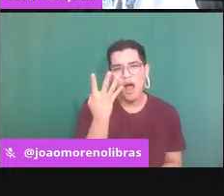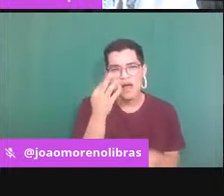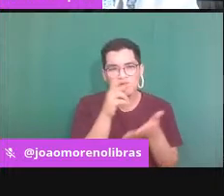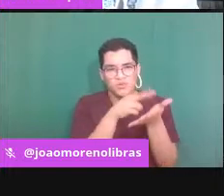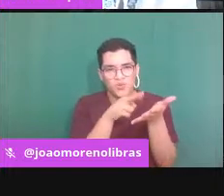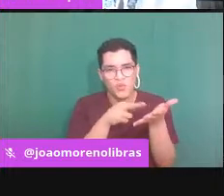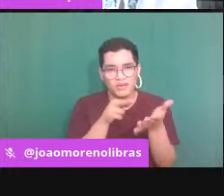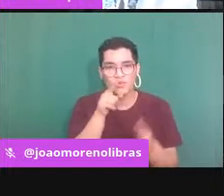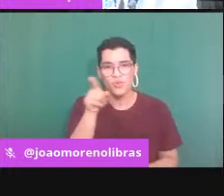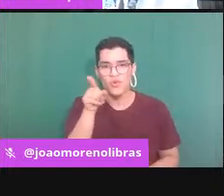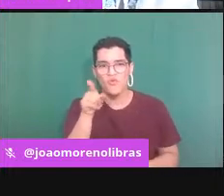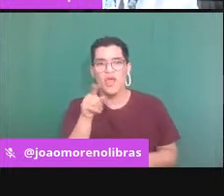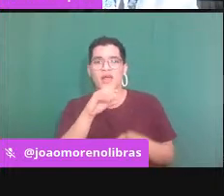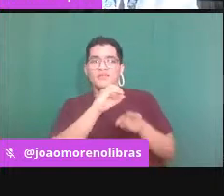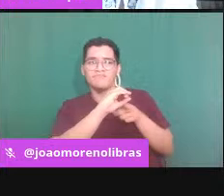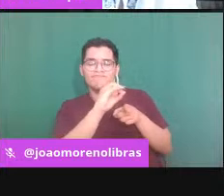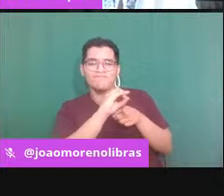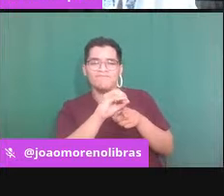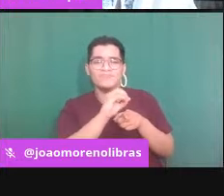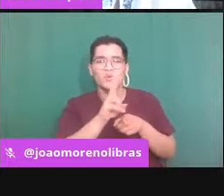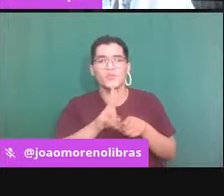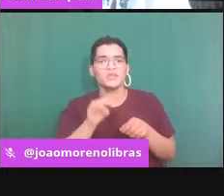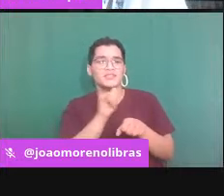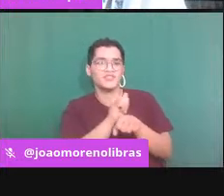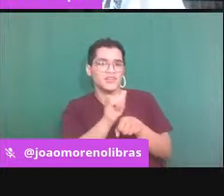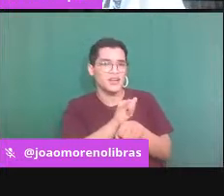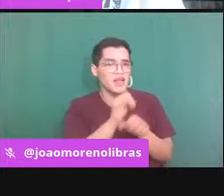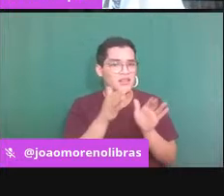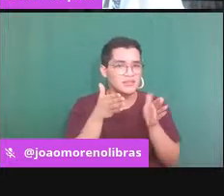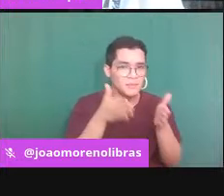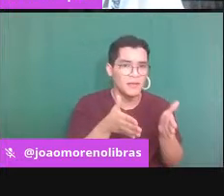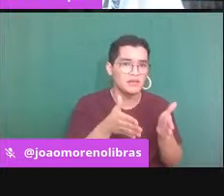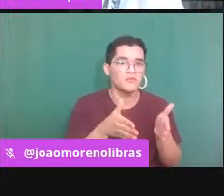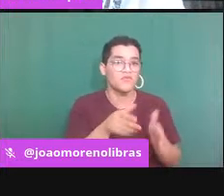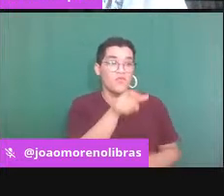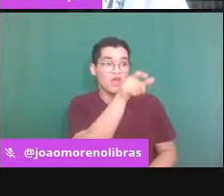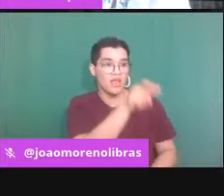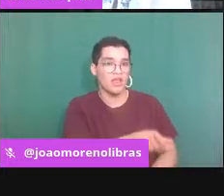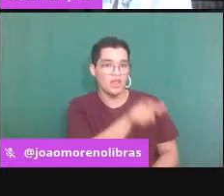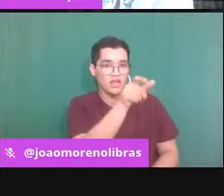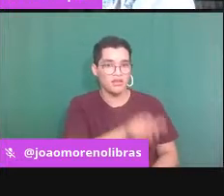orientação por essas estratégias e os mesmos alunos